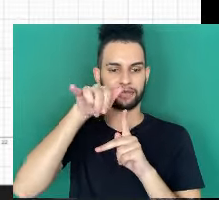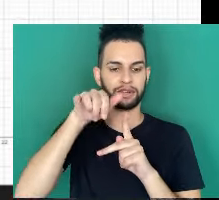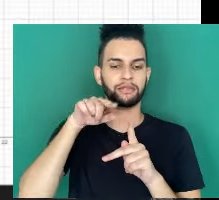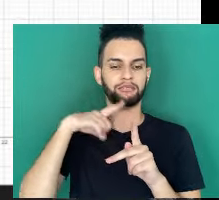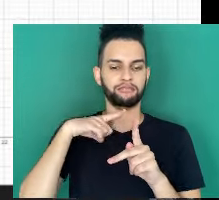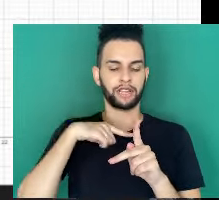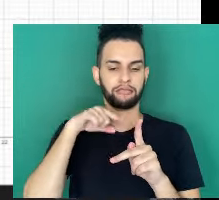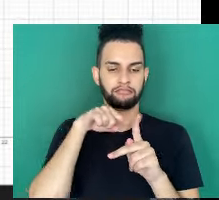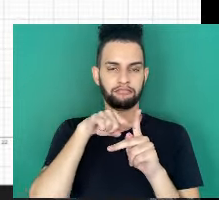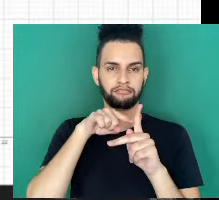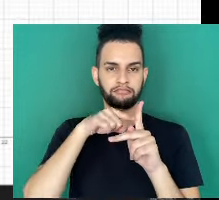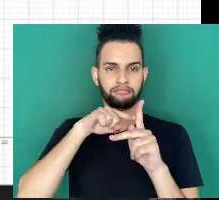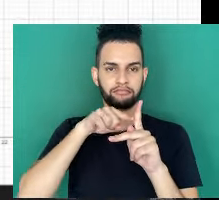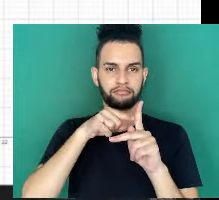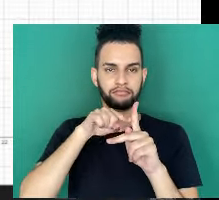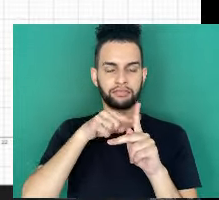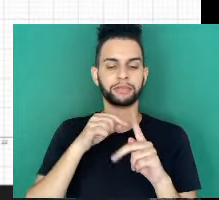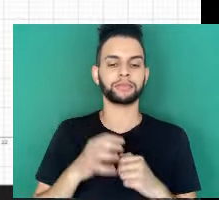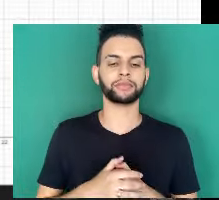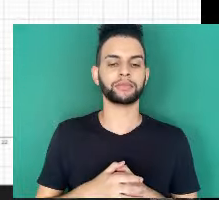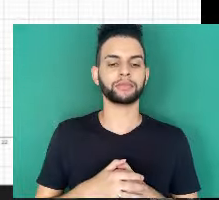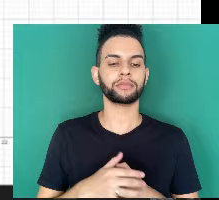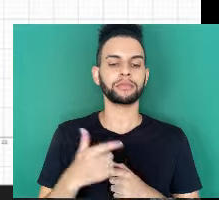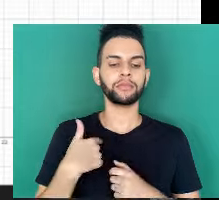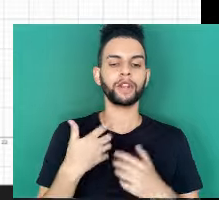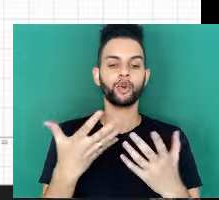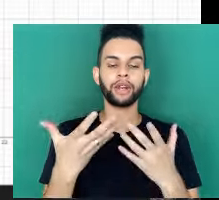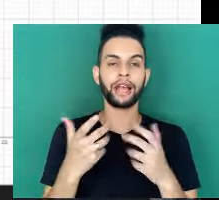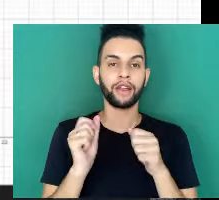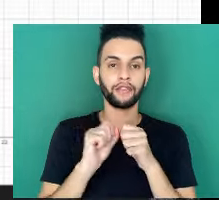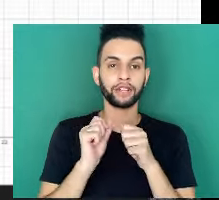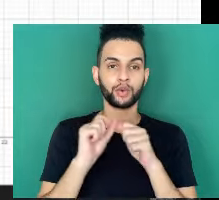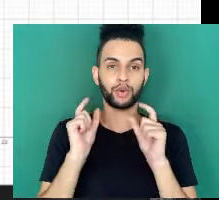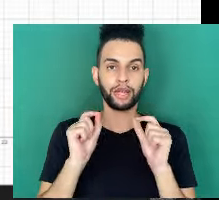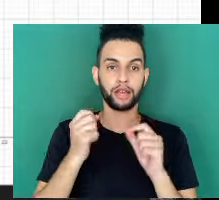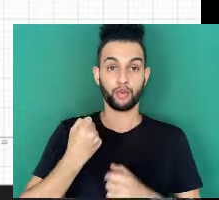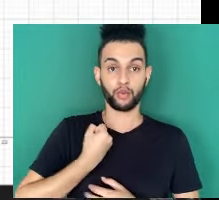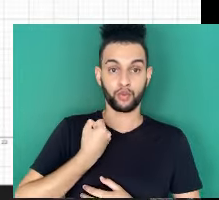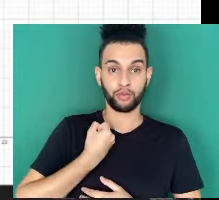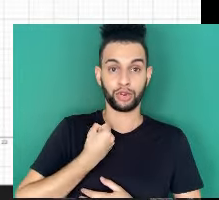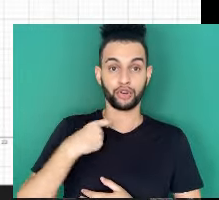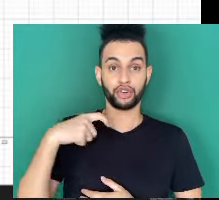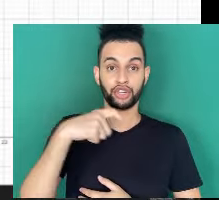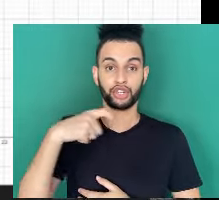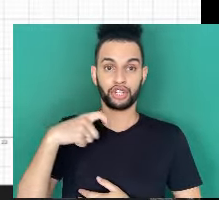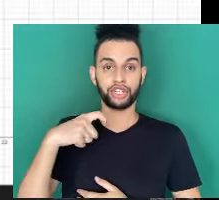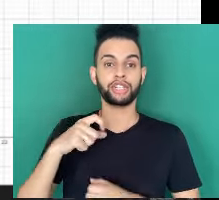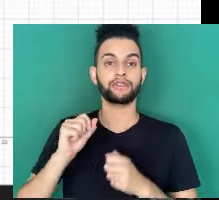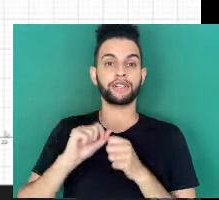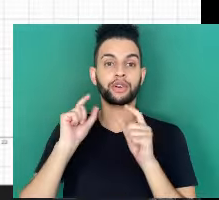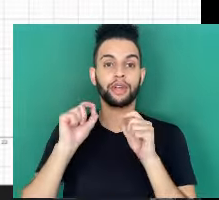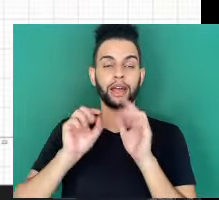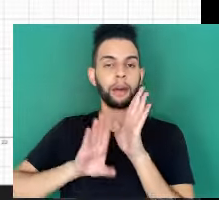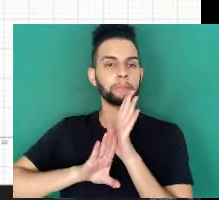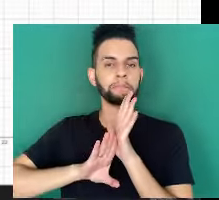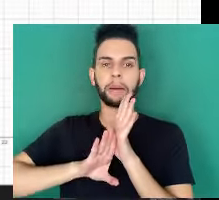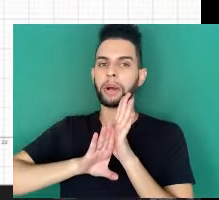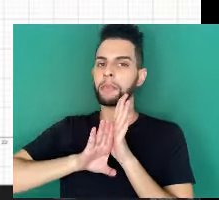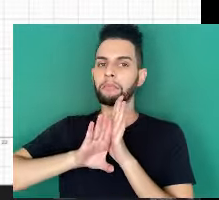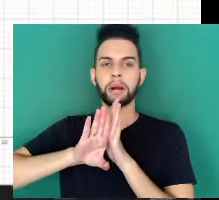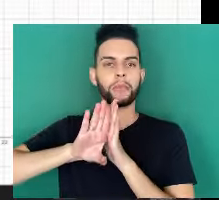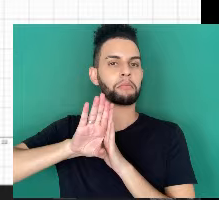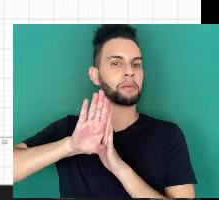E aí o que eu quero fazer é fazer esse valor de x aumentar indefinidamente, né? Ou